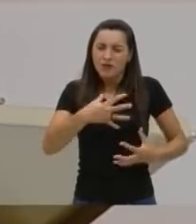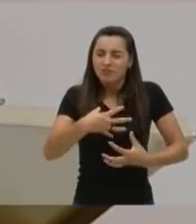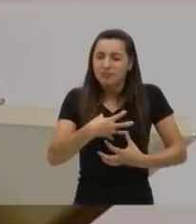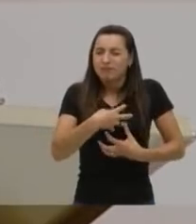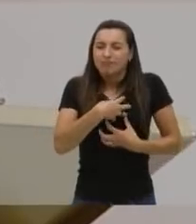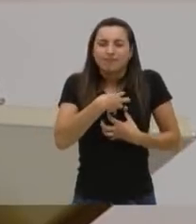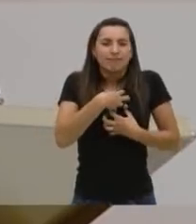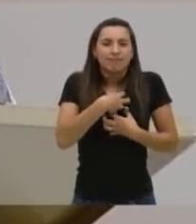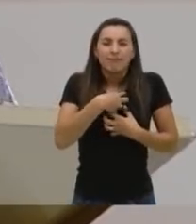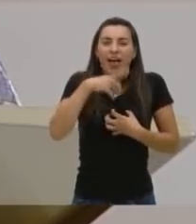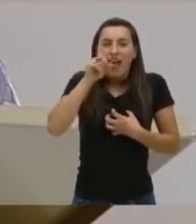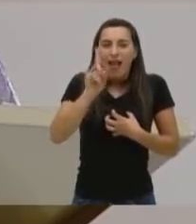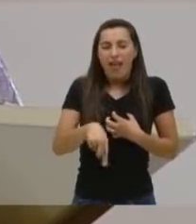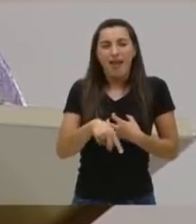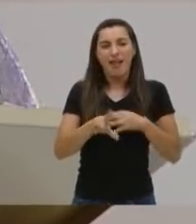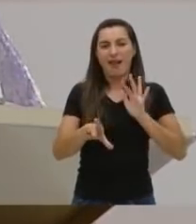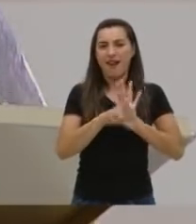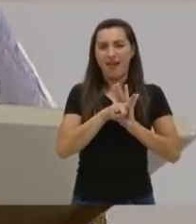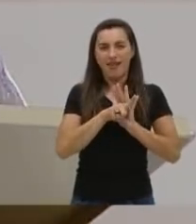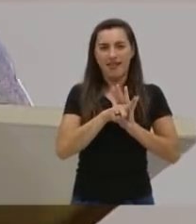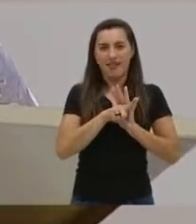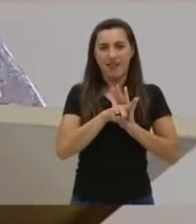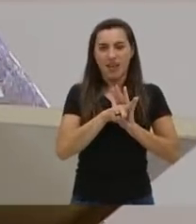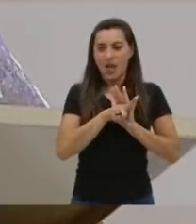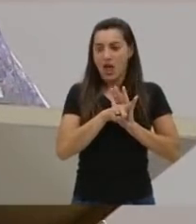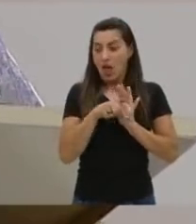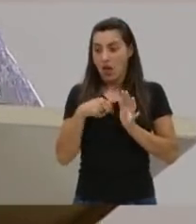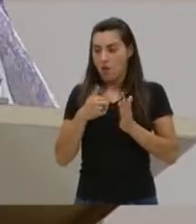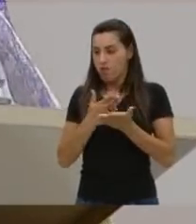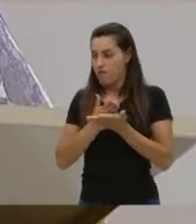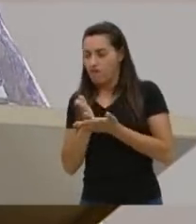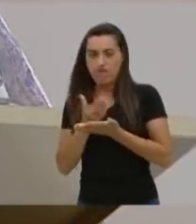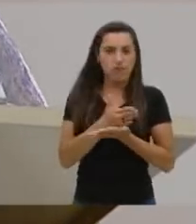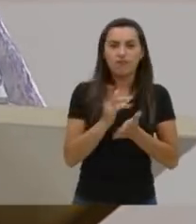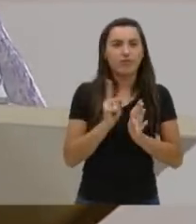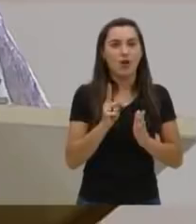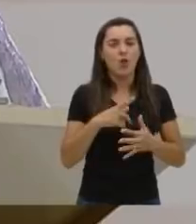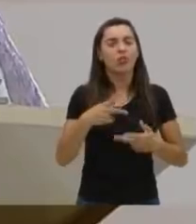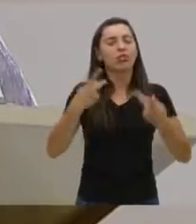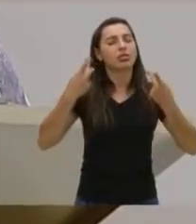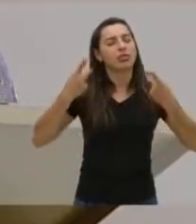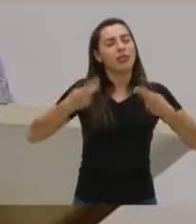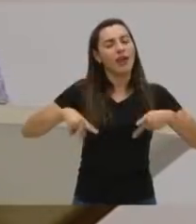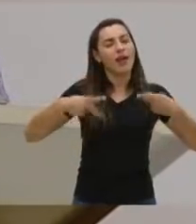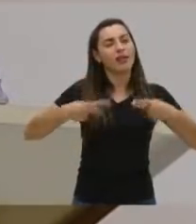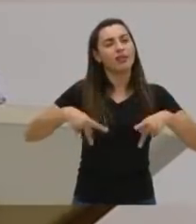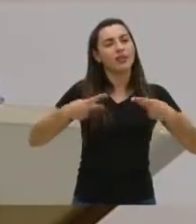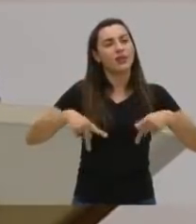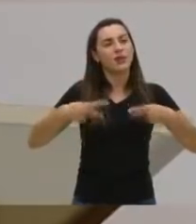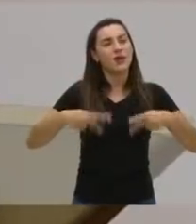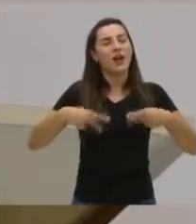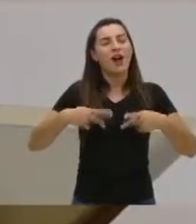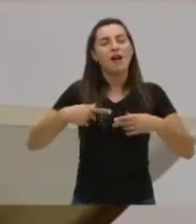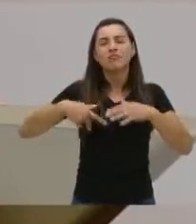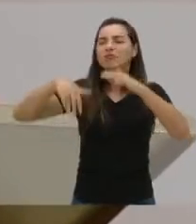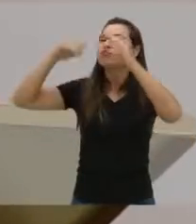Jeremias quer dizer. Não vai ter opção de dizer sim ou não. Ele vai naturalmente fluir para